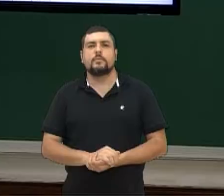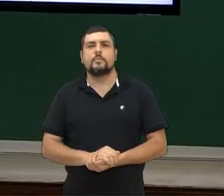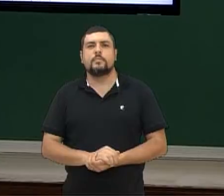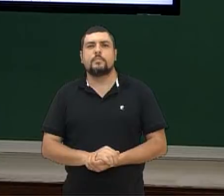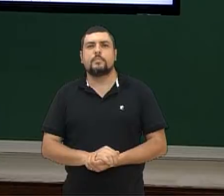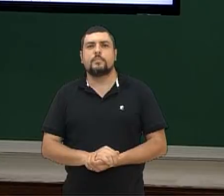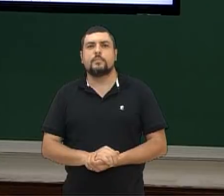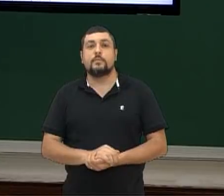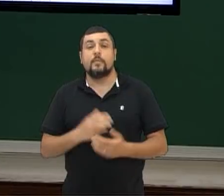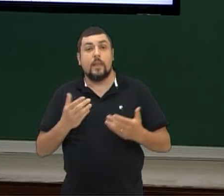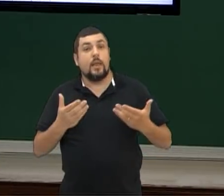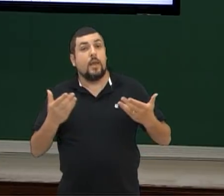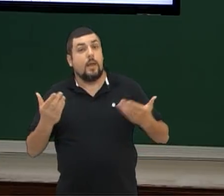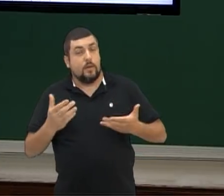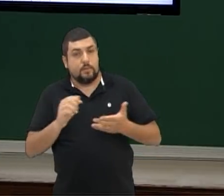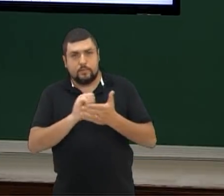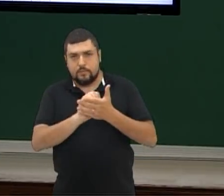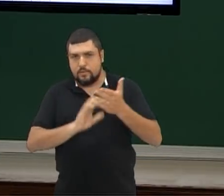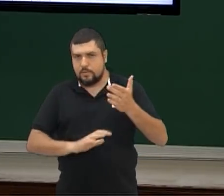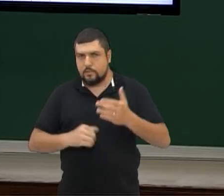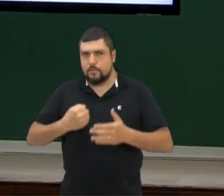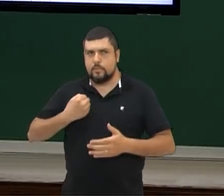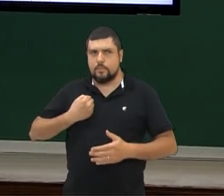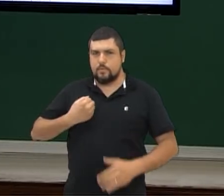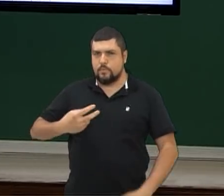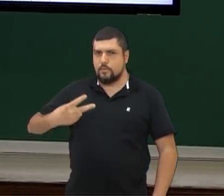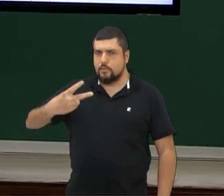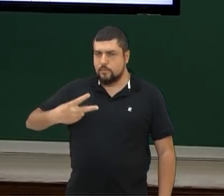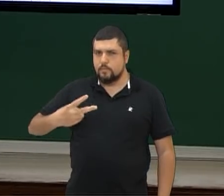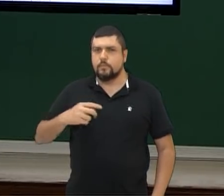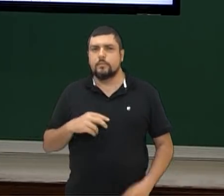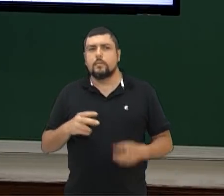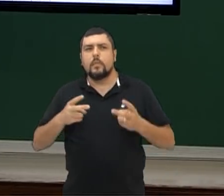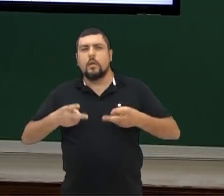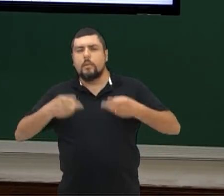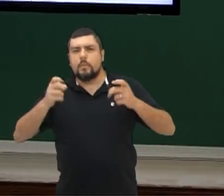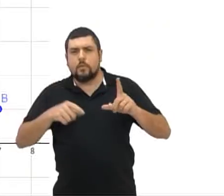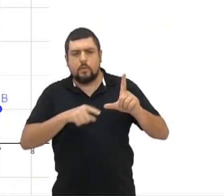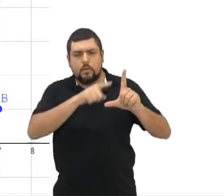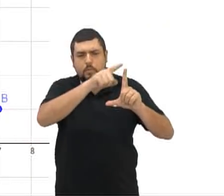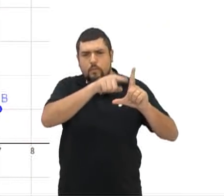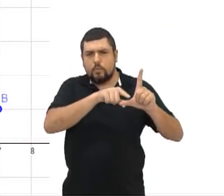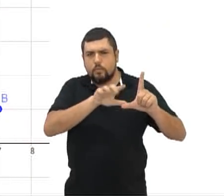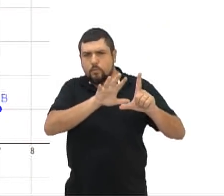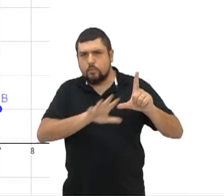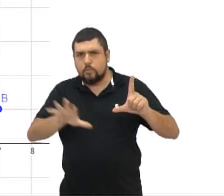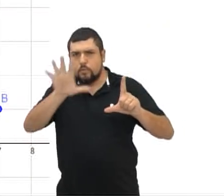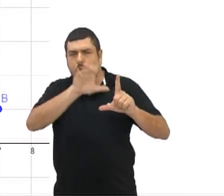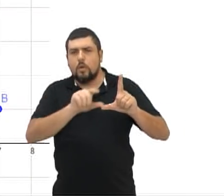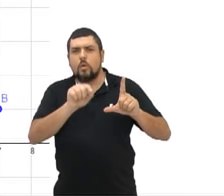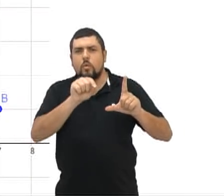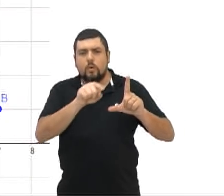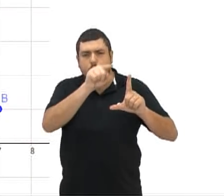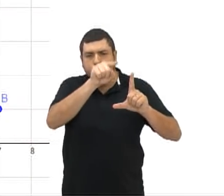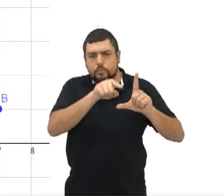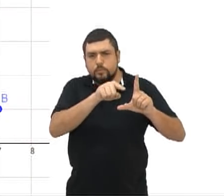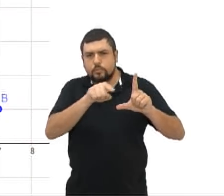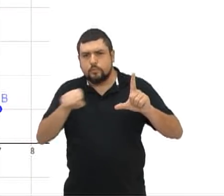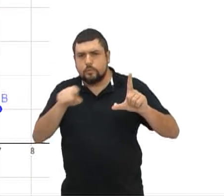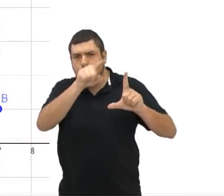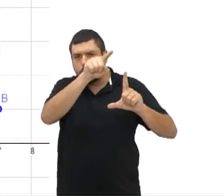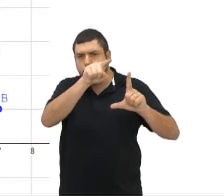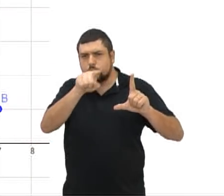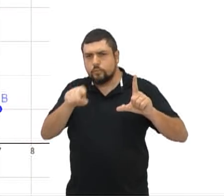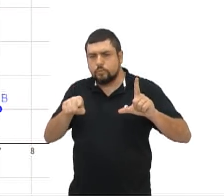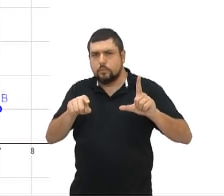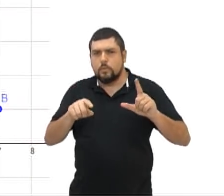Nesse exercício 2, observe que no plano cartesiano temos a imagem de um triângulo com as coordenadas